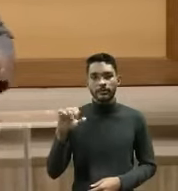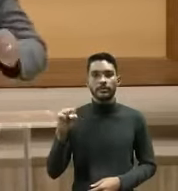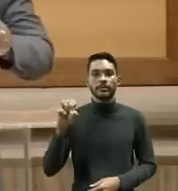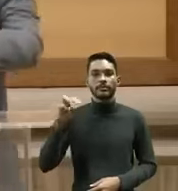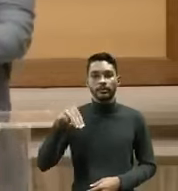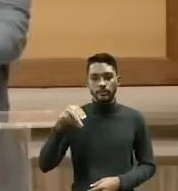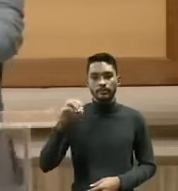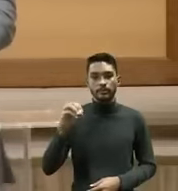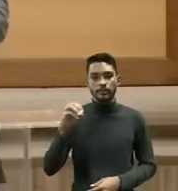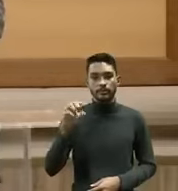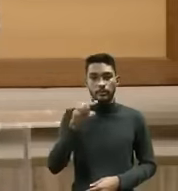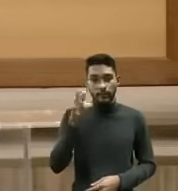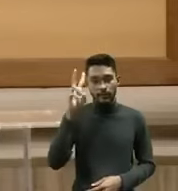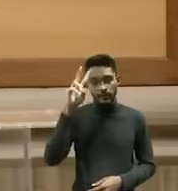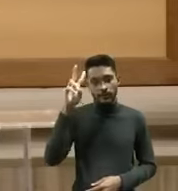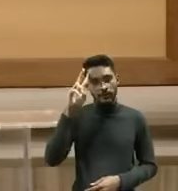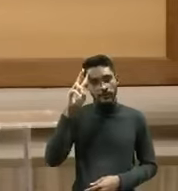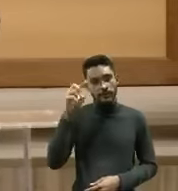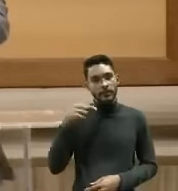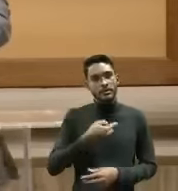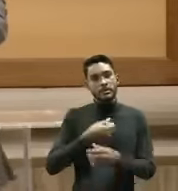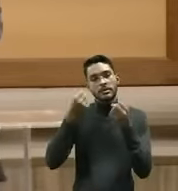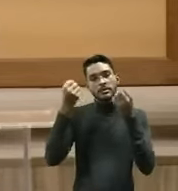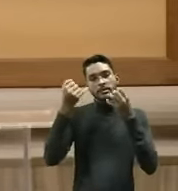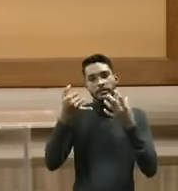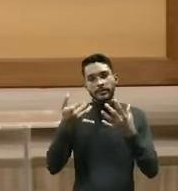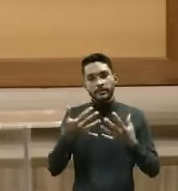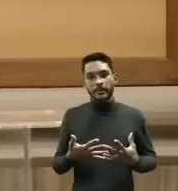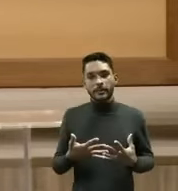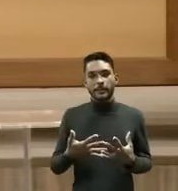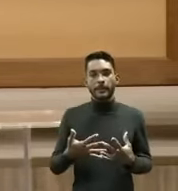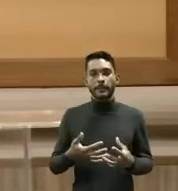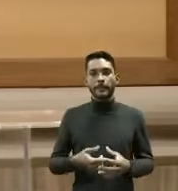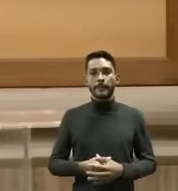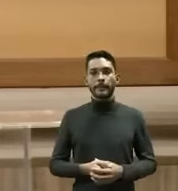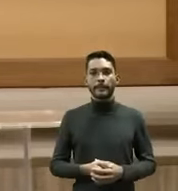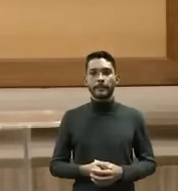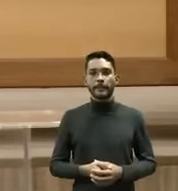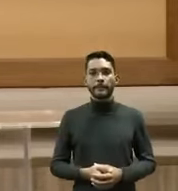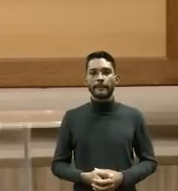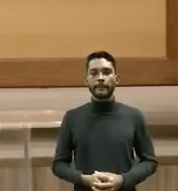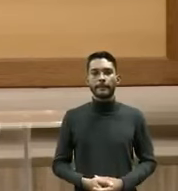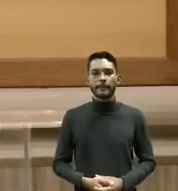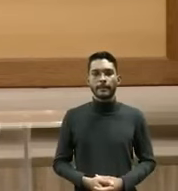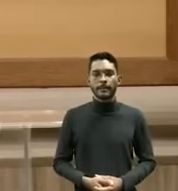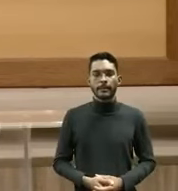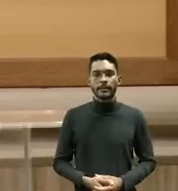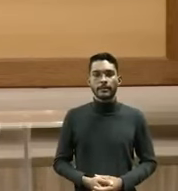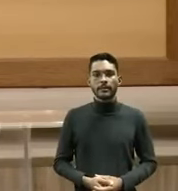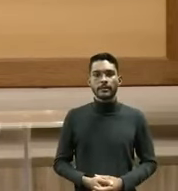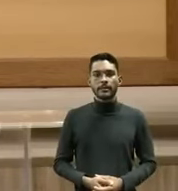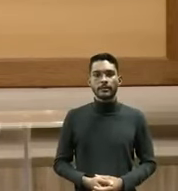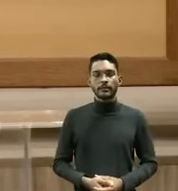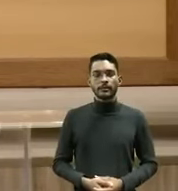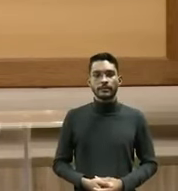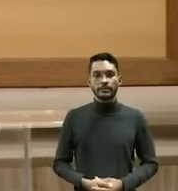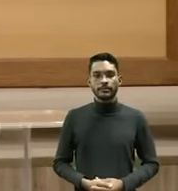Quem se lembra o que é relativismo digam aí vocês Hum cadê os jovens os jovens são